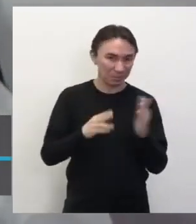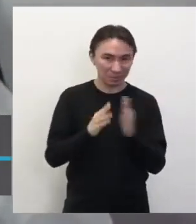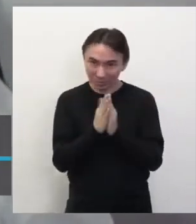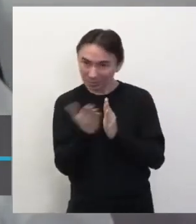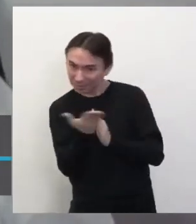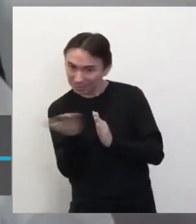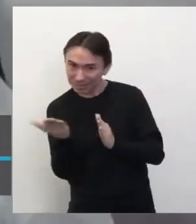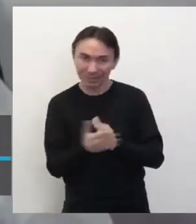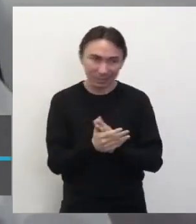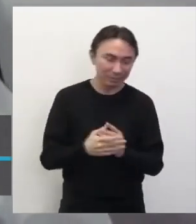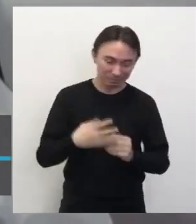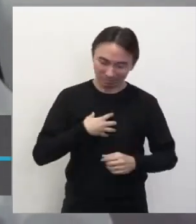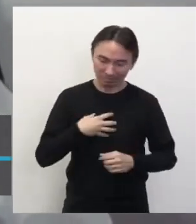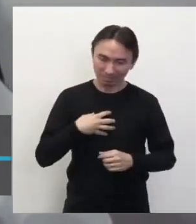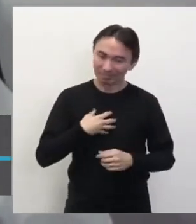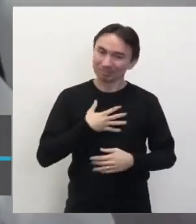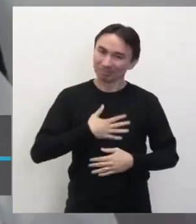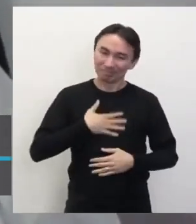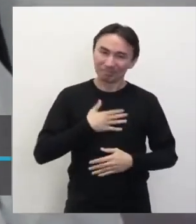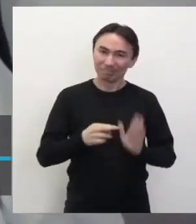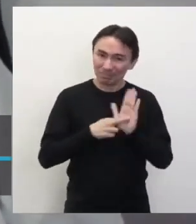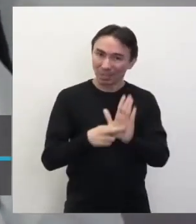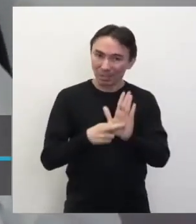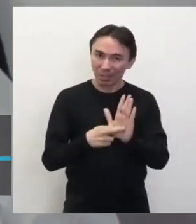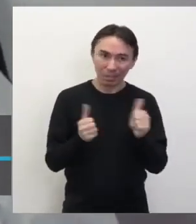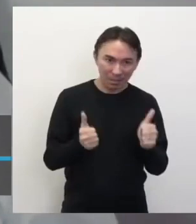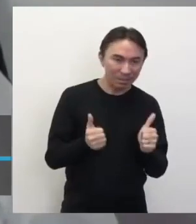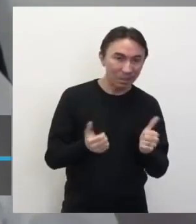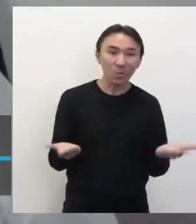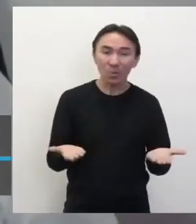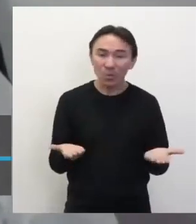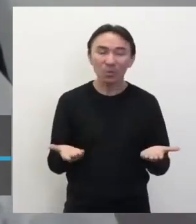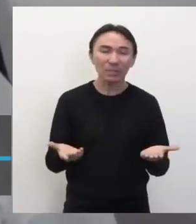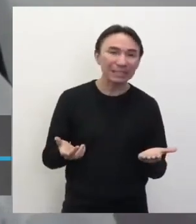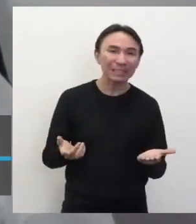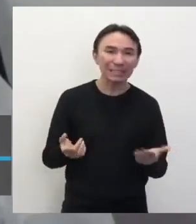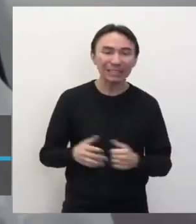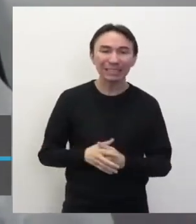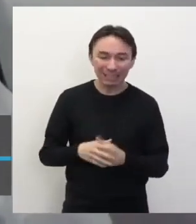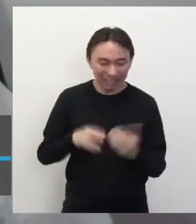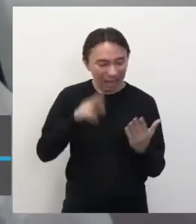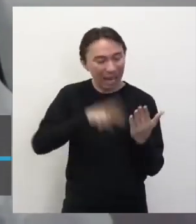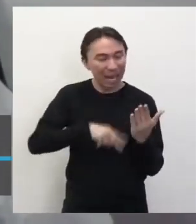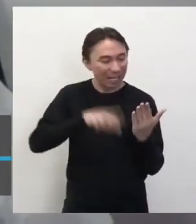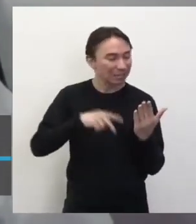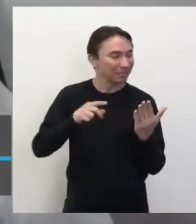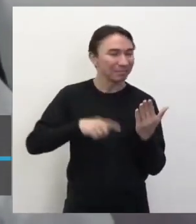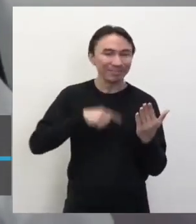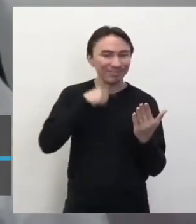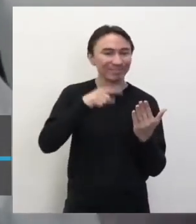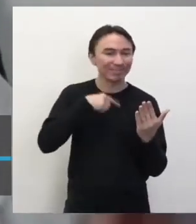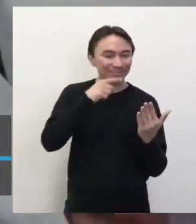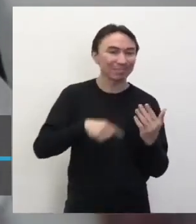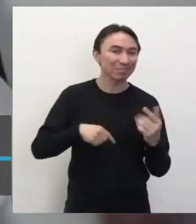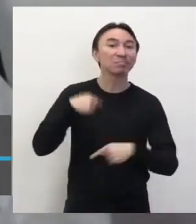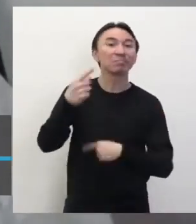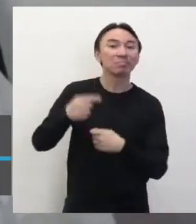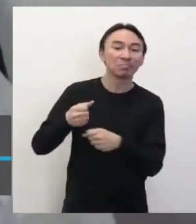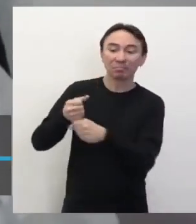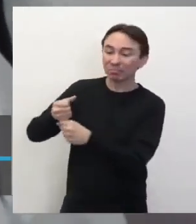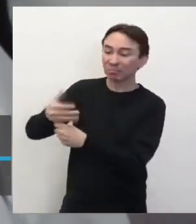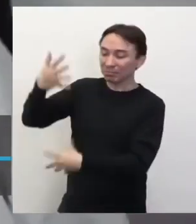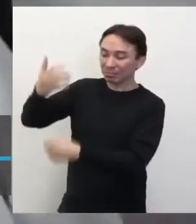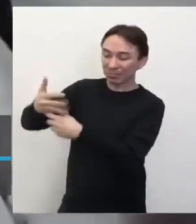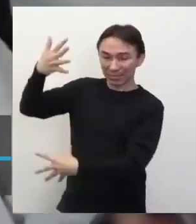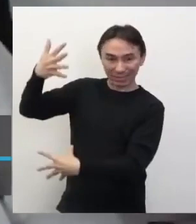rede. Infelizmente não dá para ler, o tempo é curto, mas a gente gosta da participação de todo mundo. Depois eu leio, estou aqui